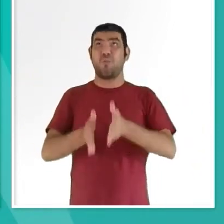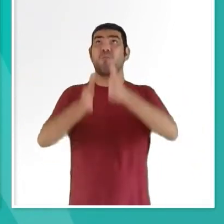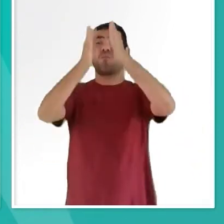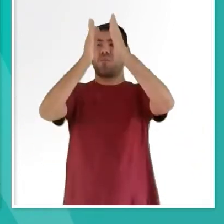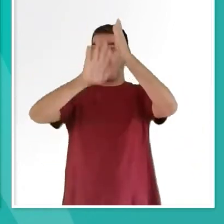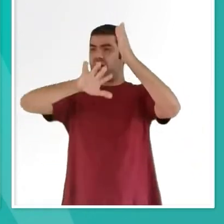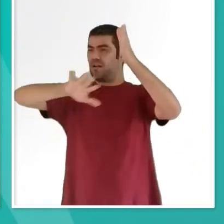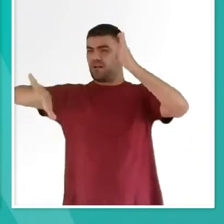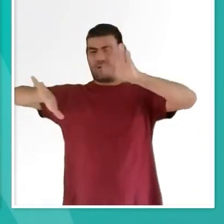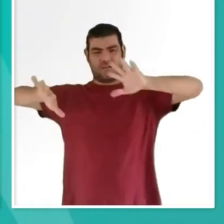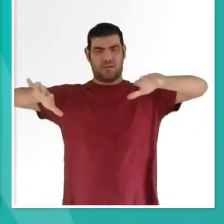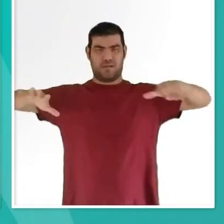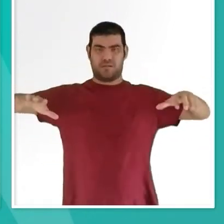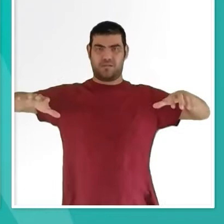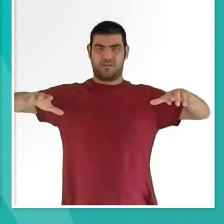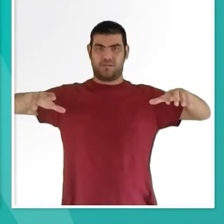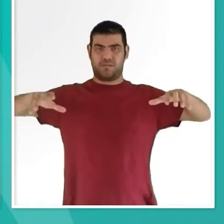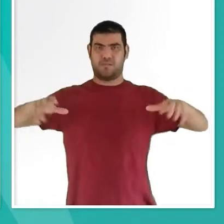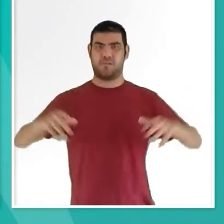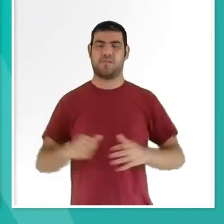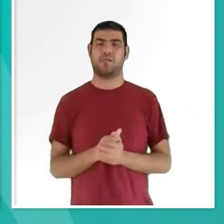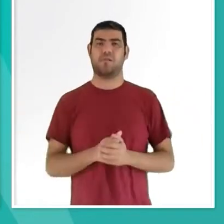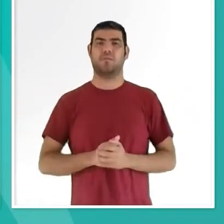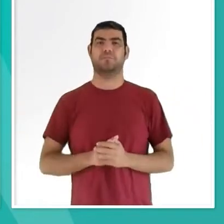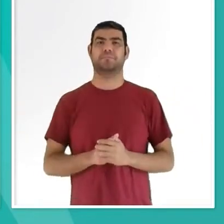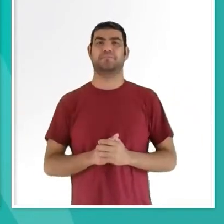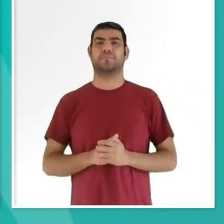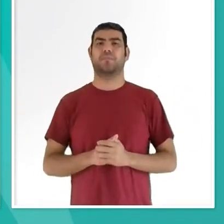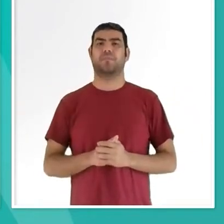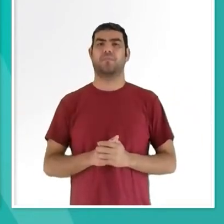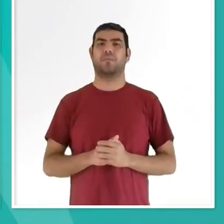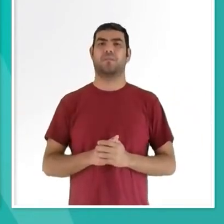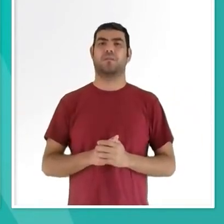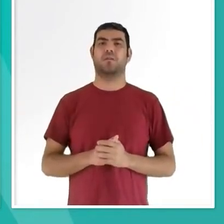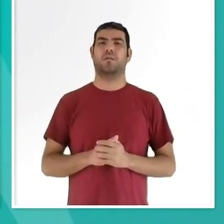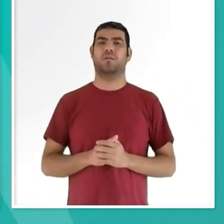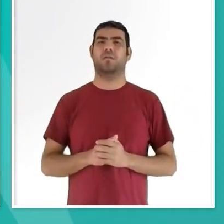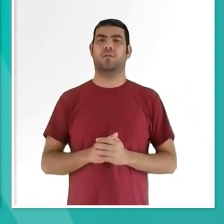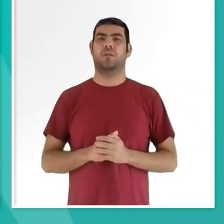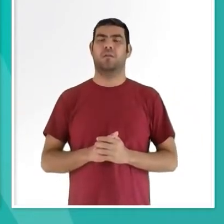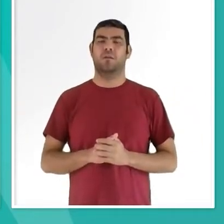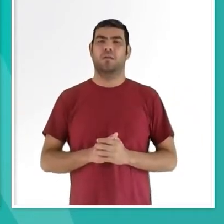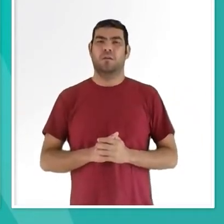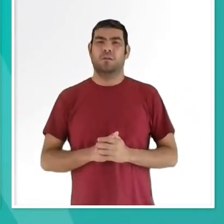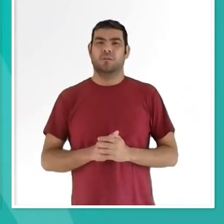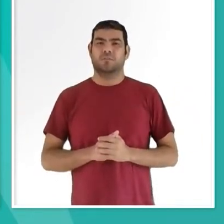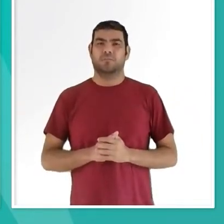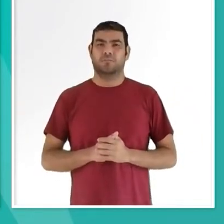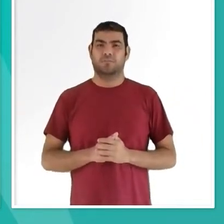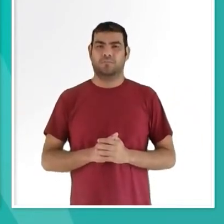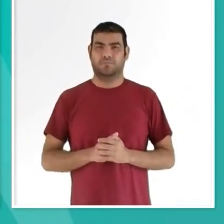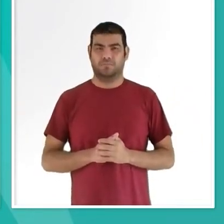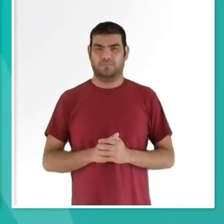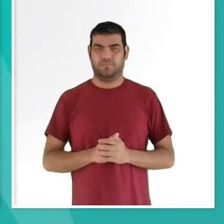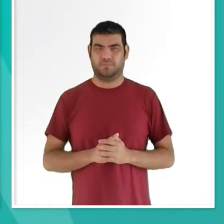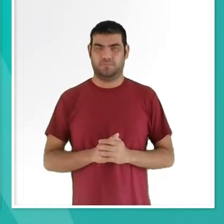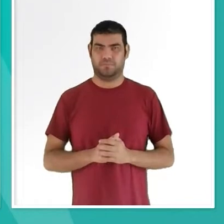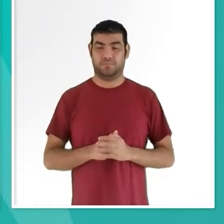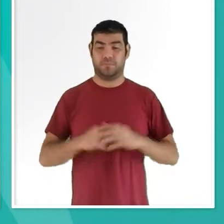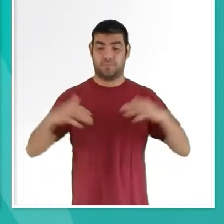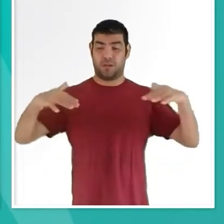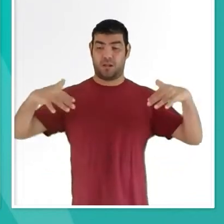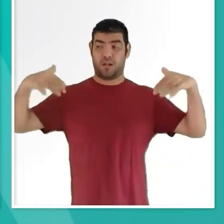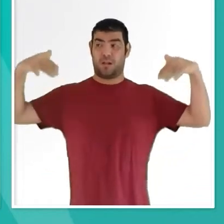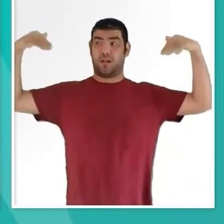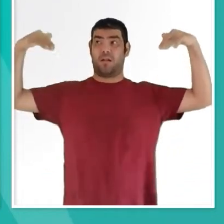feita cercada de muros, né? Era um muro bem alto e as arquibancadas ficavam altas, as pessoas